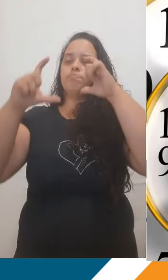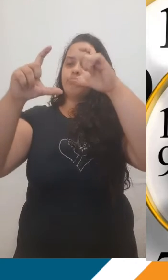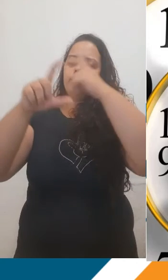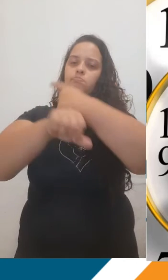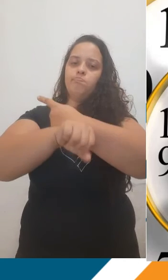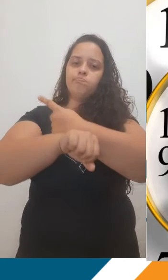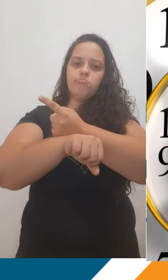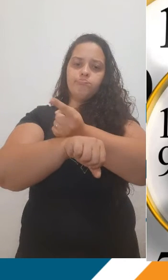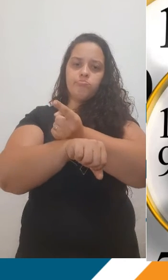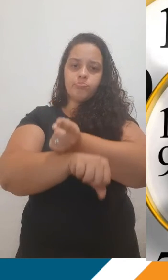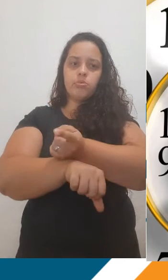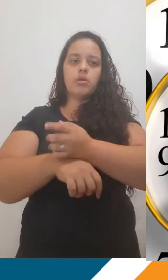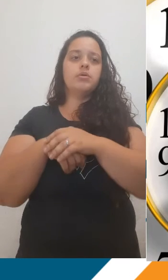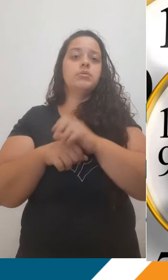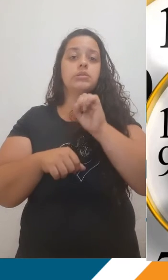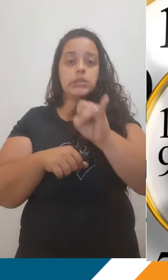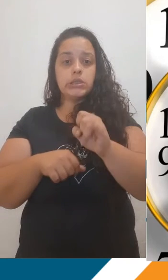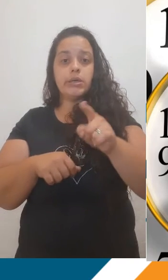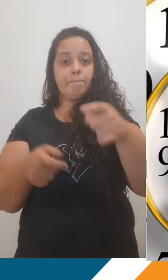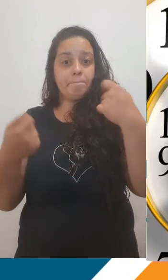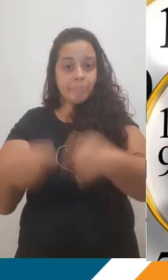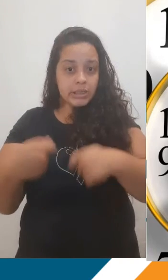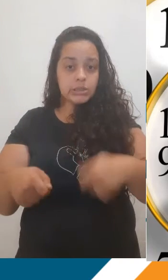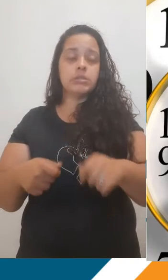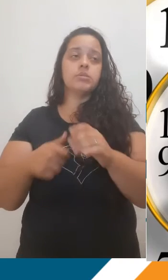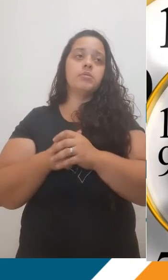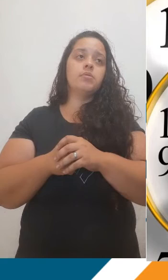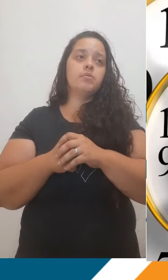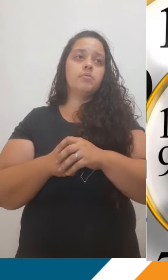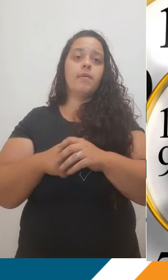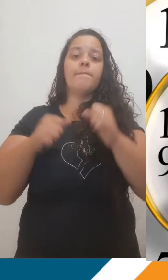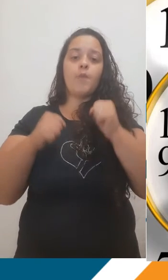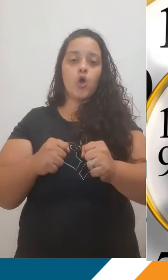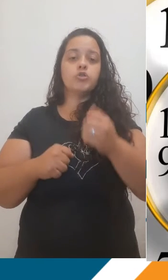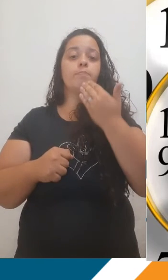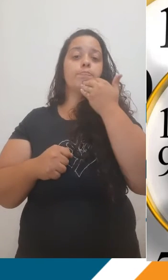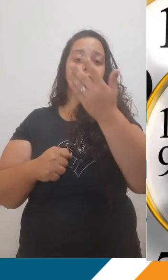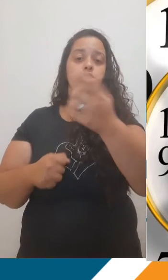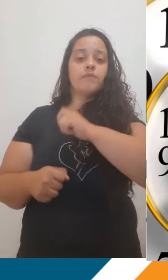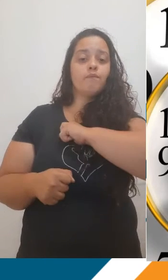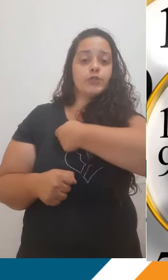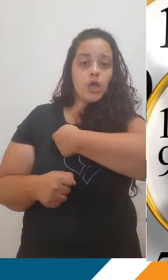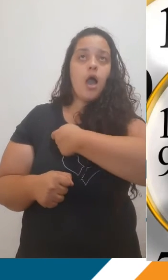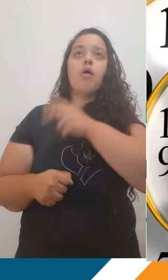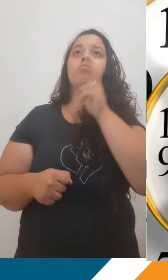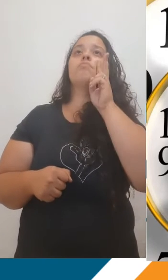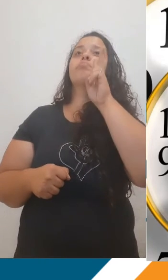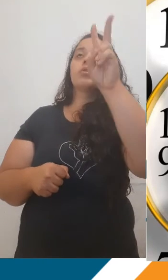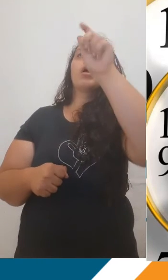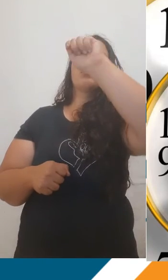ponteiros. Caso necessário, você pode solicitar que os fiscais da sala registrem